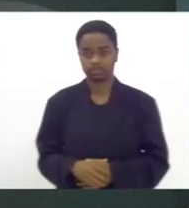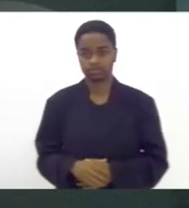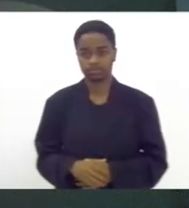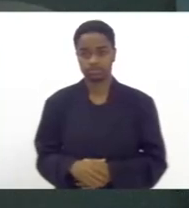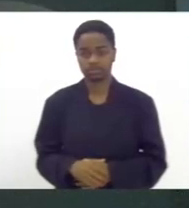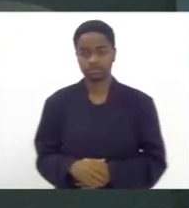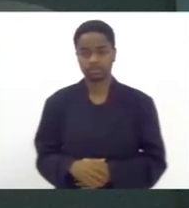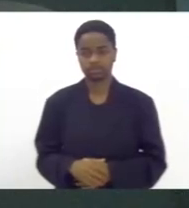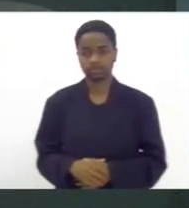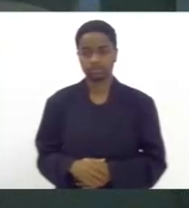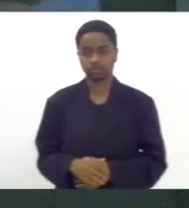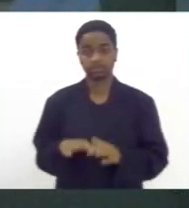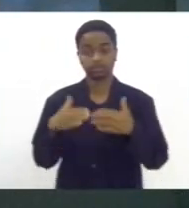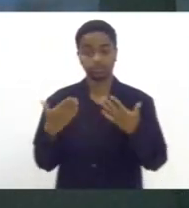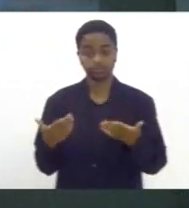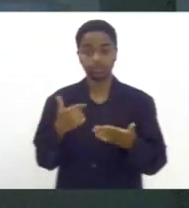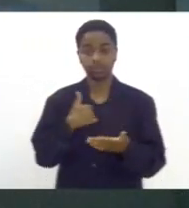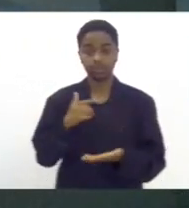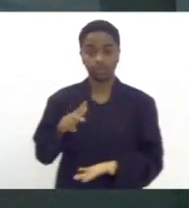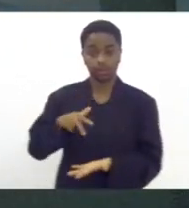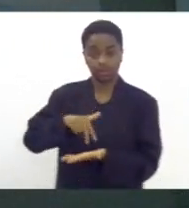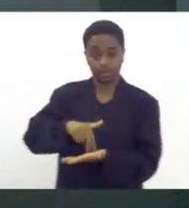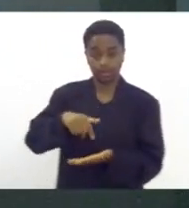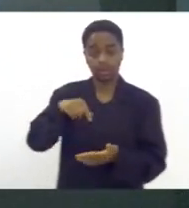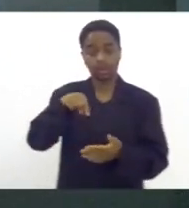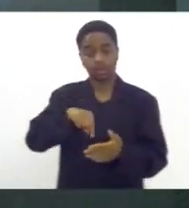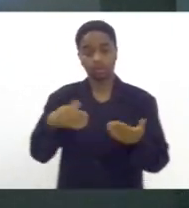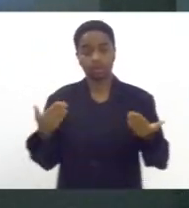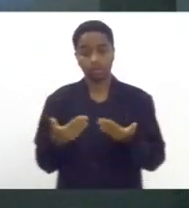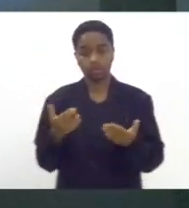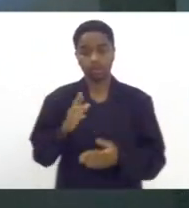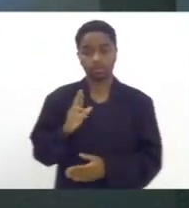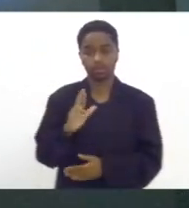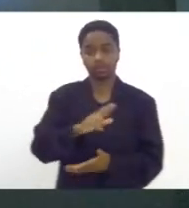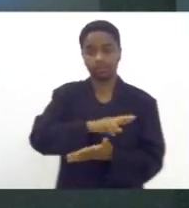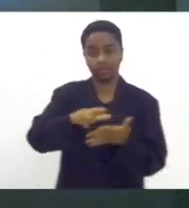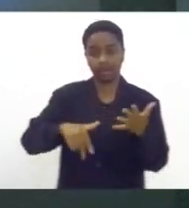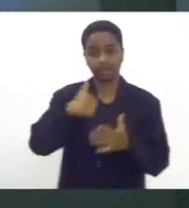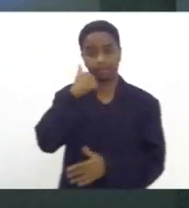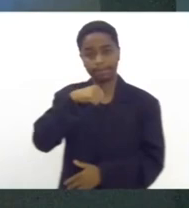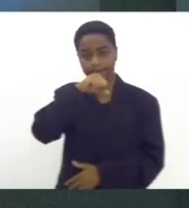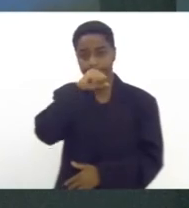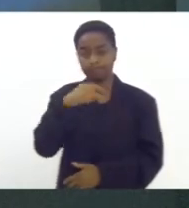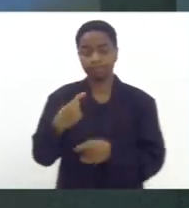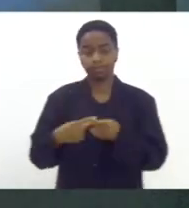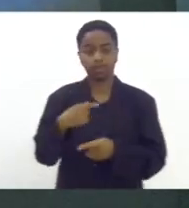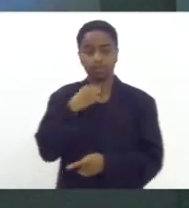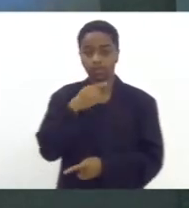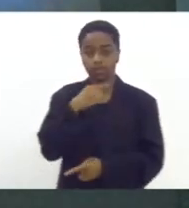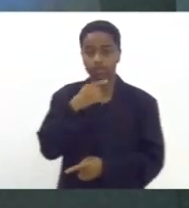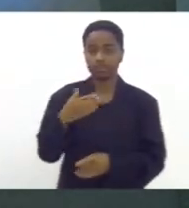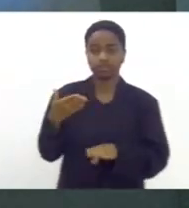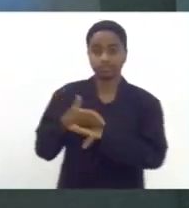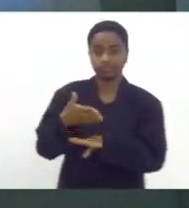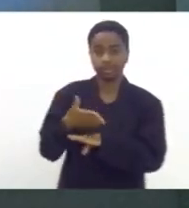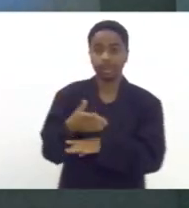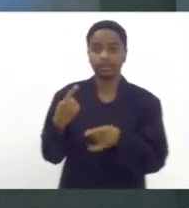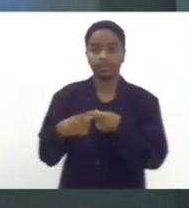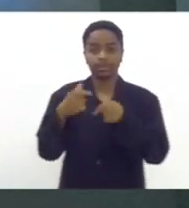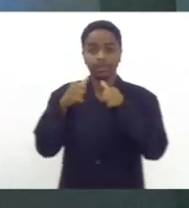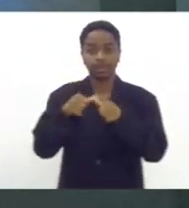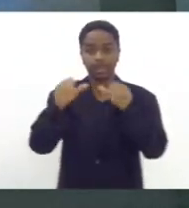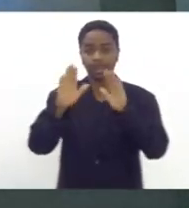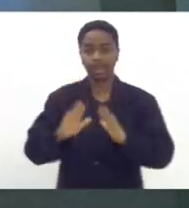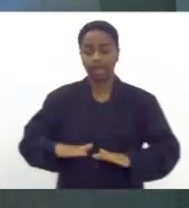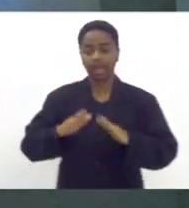acontecendo Então assim eu tô aqui hoje representando um grupo de mães que não puderam estar presente Porque estão casa cuidando seus filhos As crianças estão extremamente